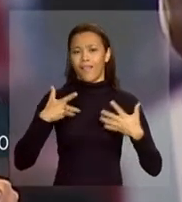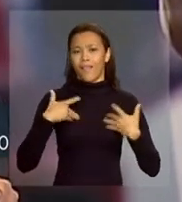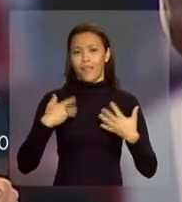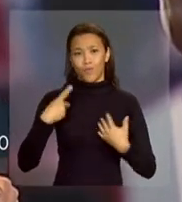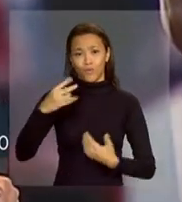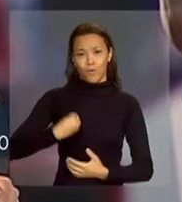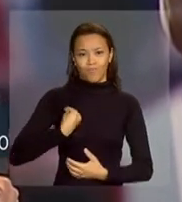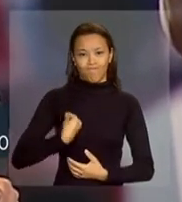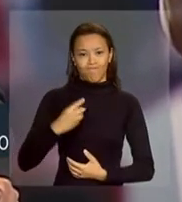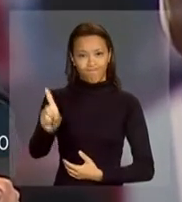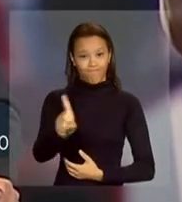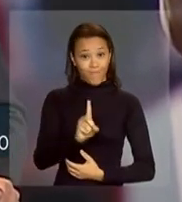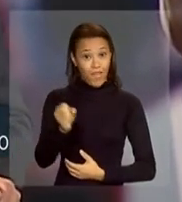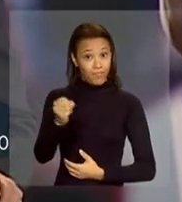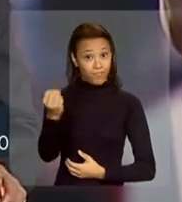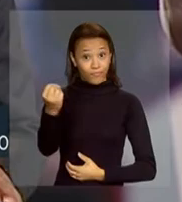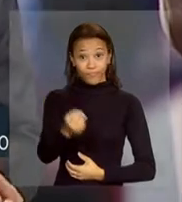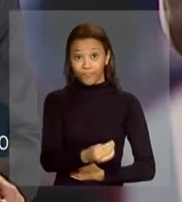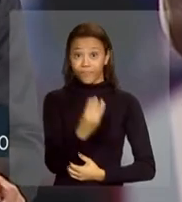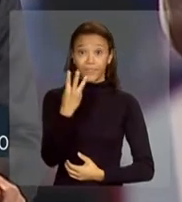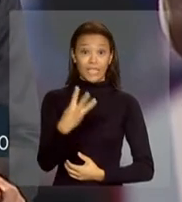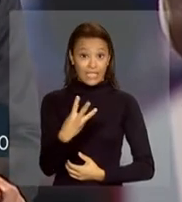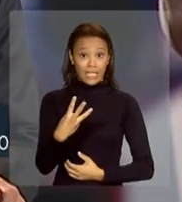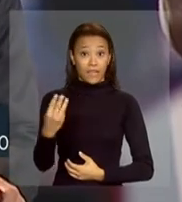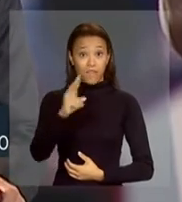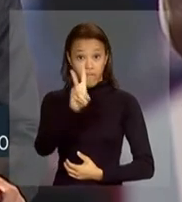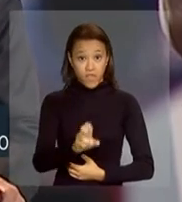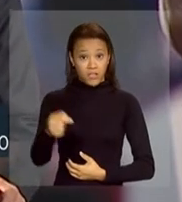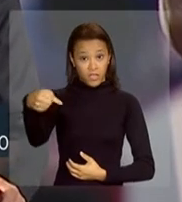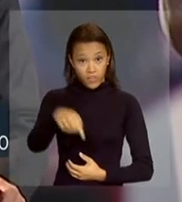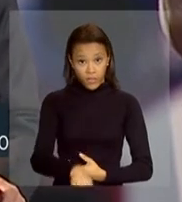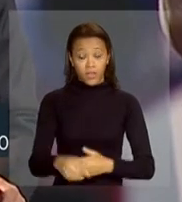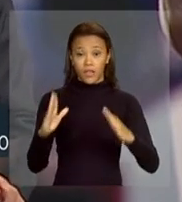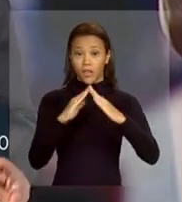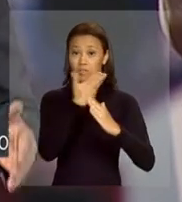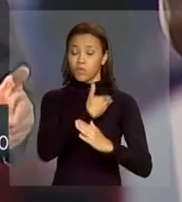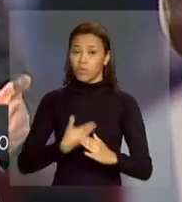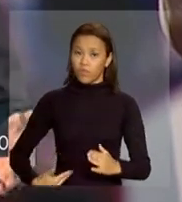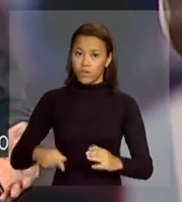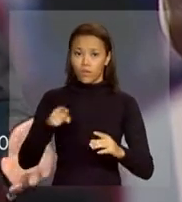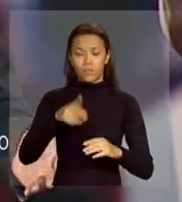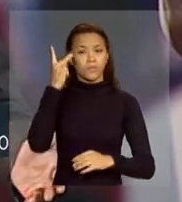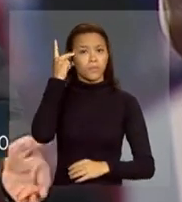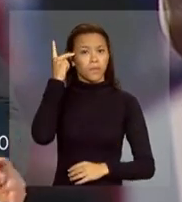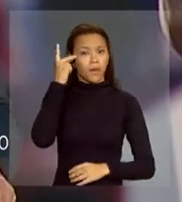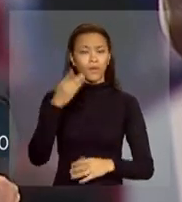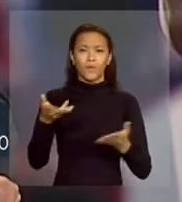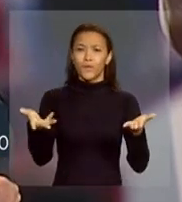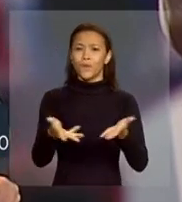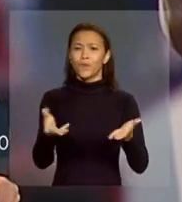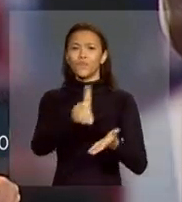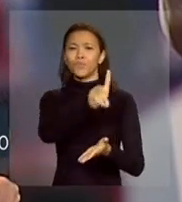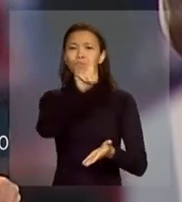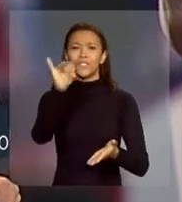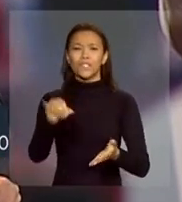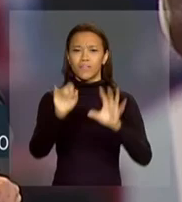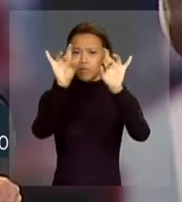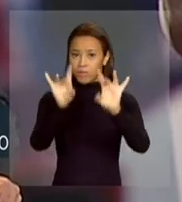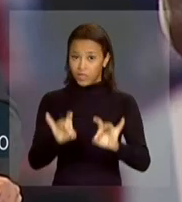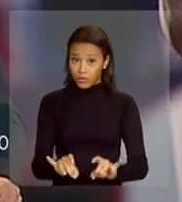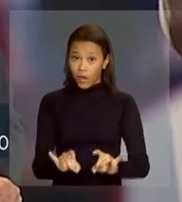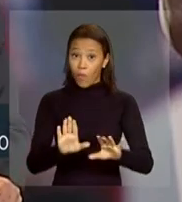presença e a terceira vez que vem aqui a sede do governo o palácio Bandeirantes E hoje é um dia muito especial